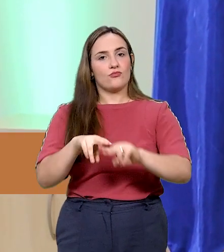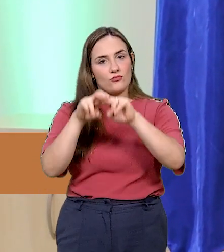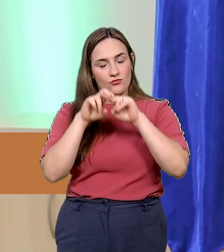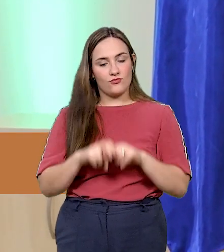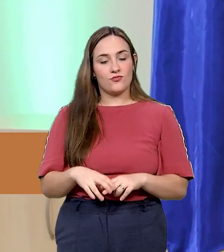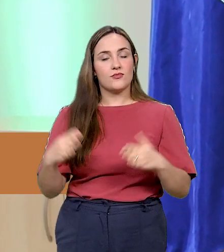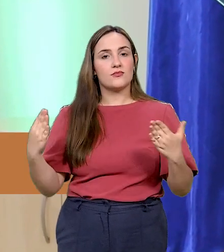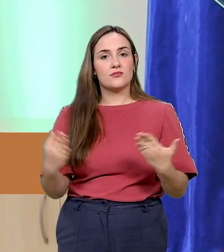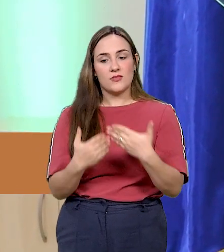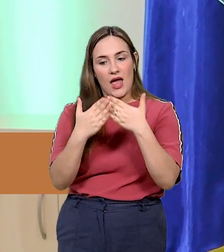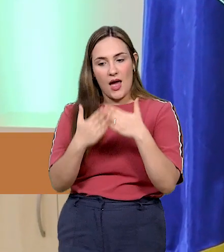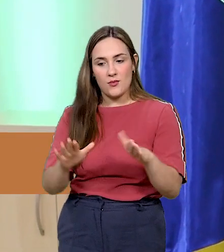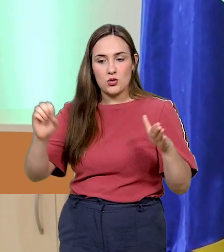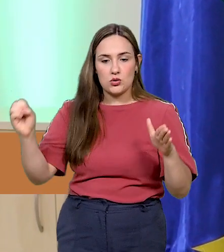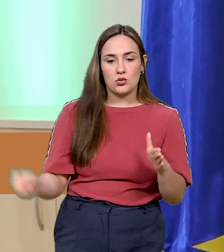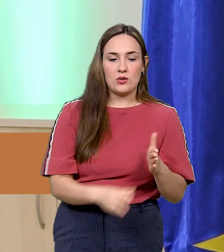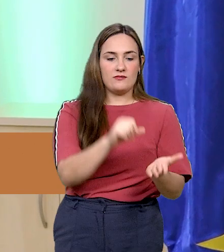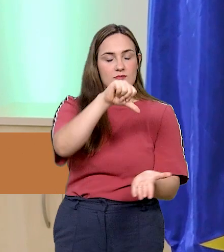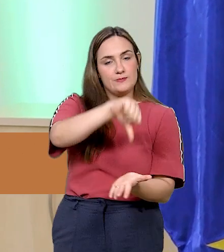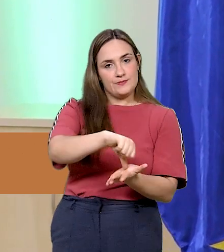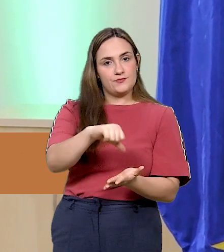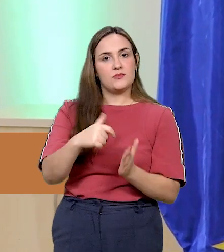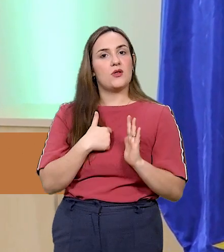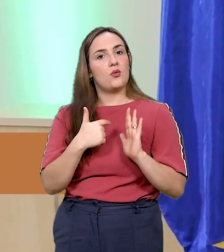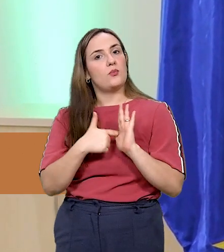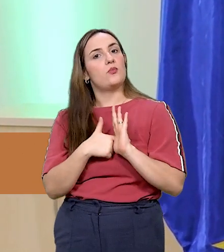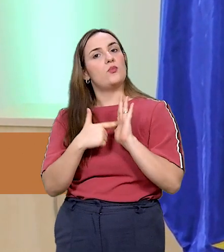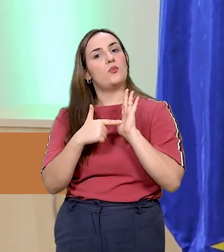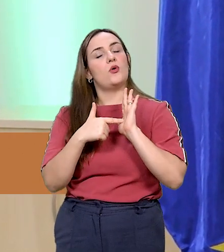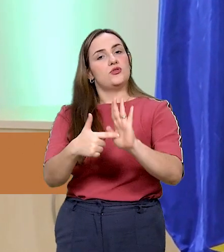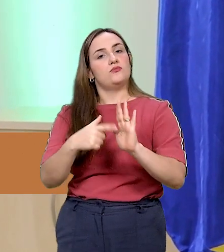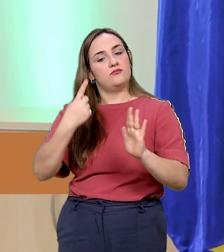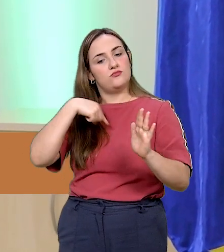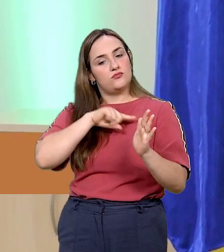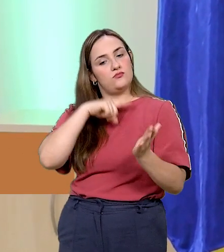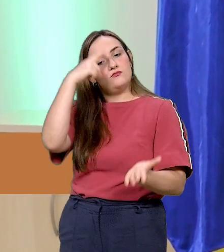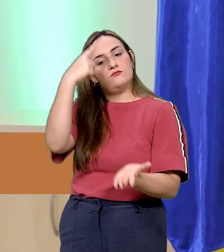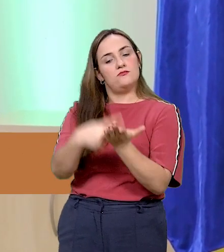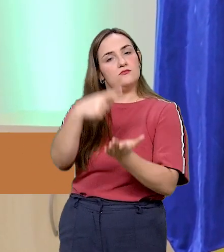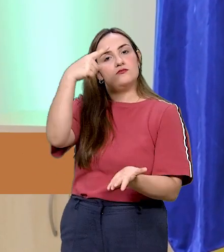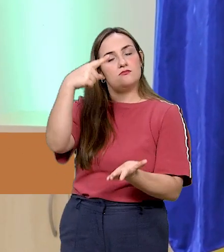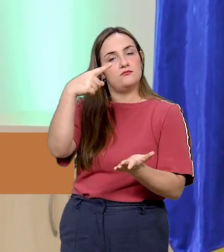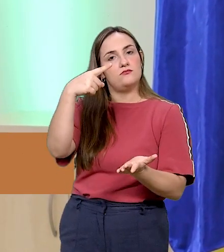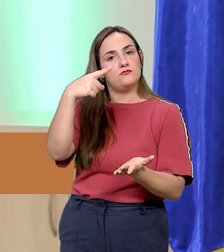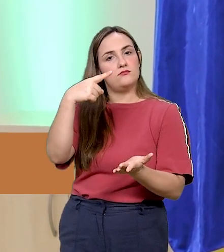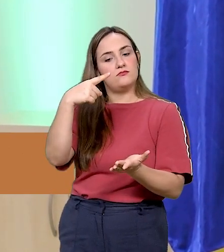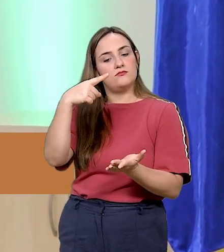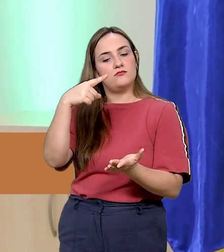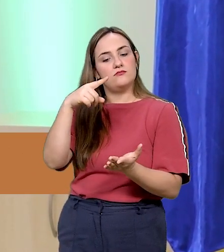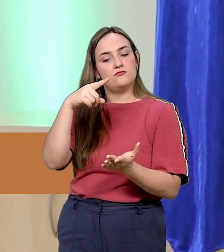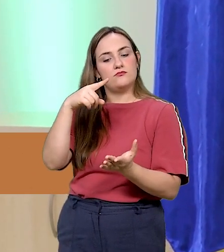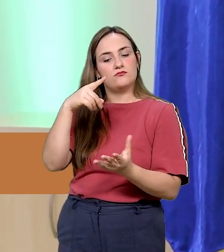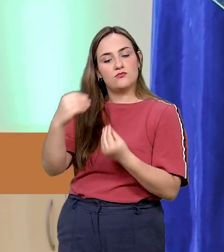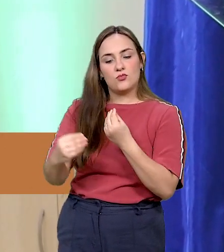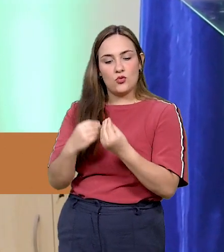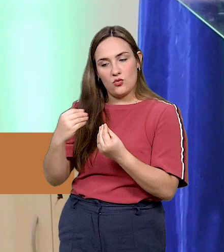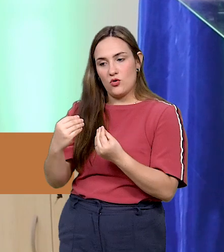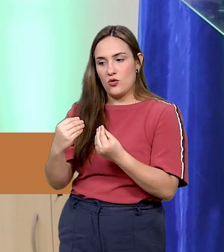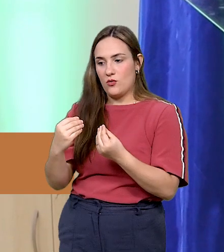sede, demonstramos nosso compromisso com uma abordagem que abraça essa